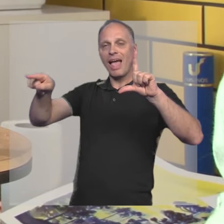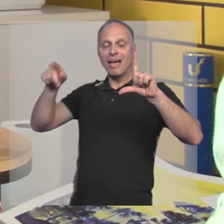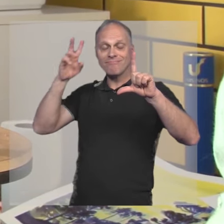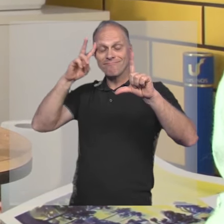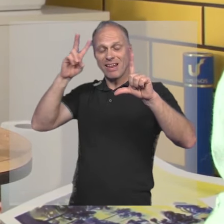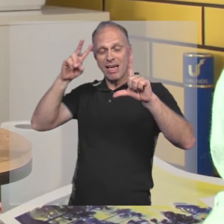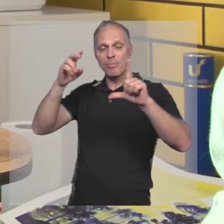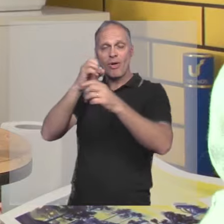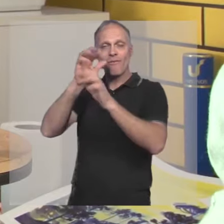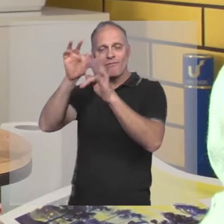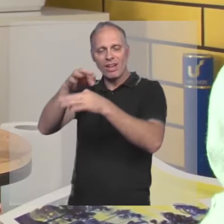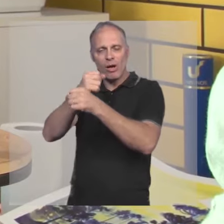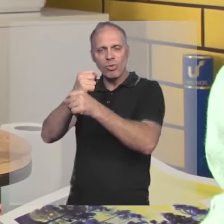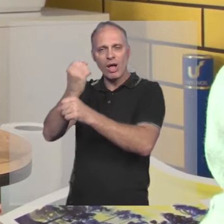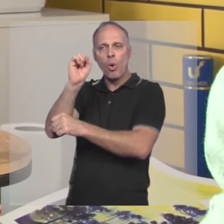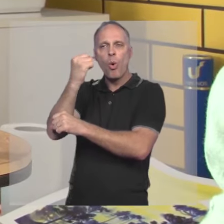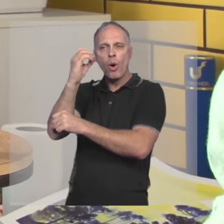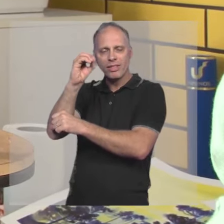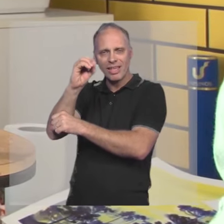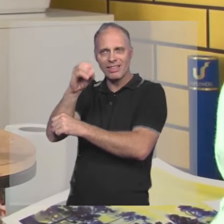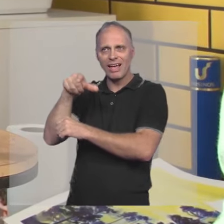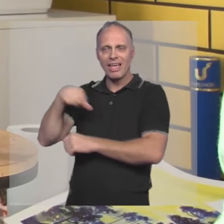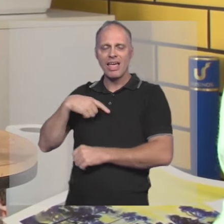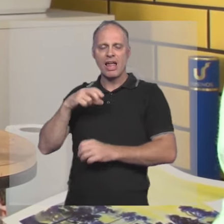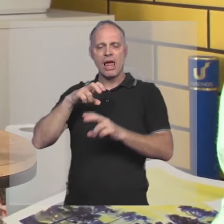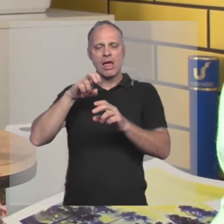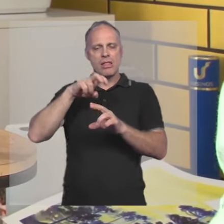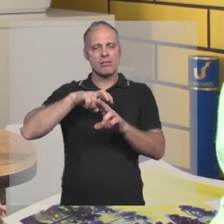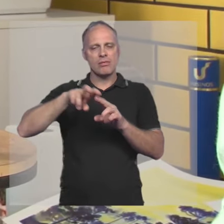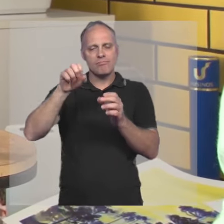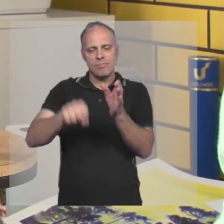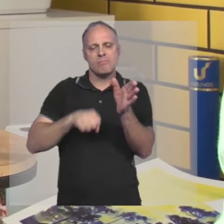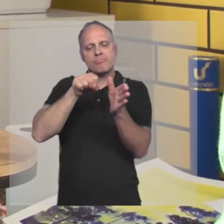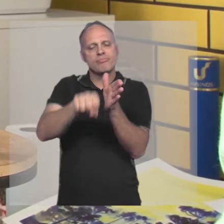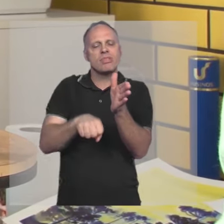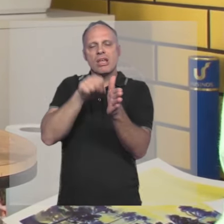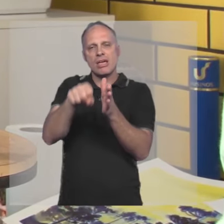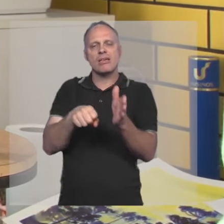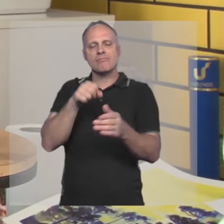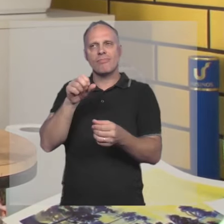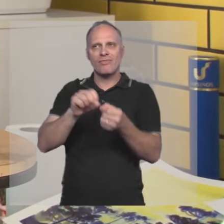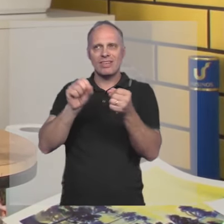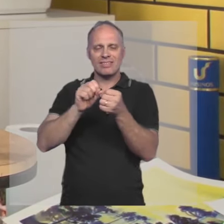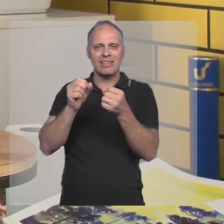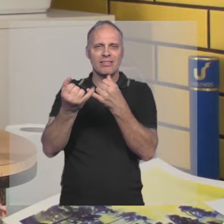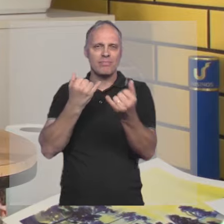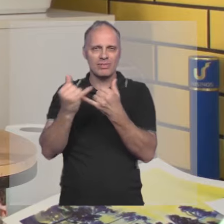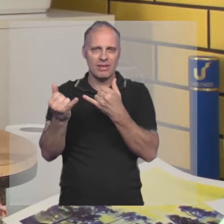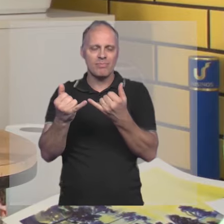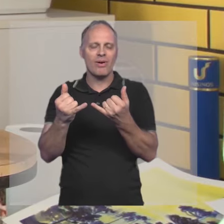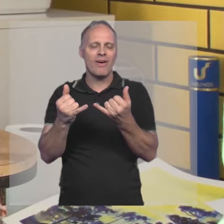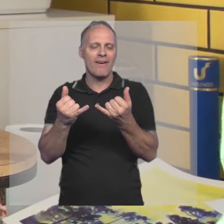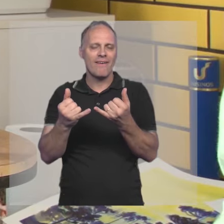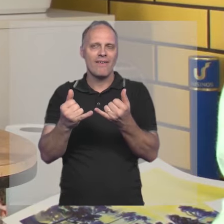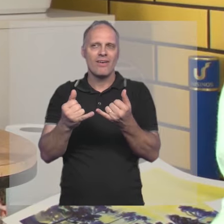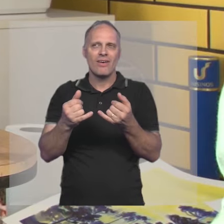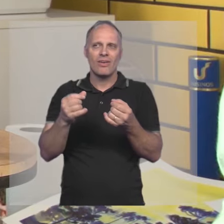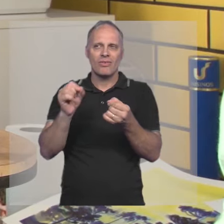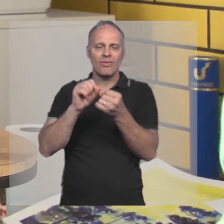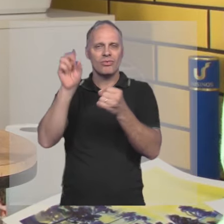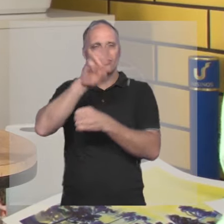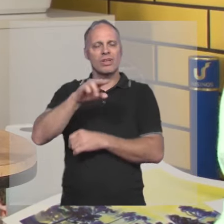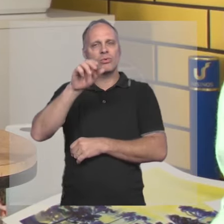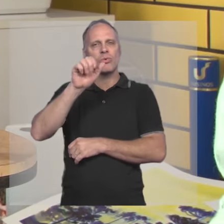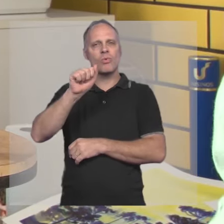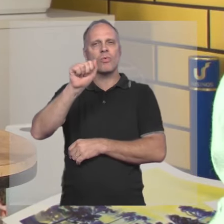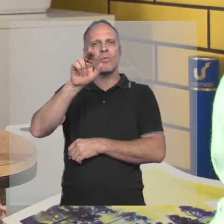eu lembro no final dos anos 80 eu andando de metrô com um videocassete com um